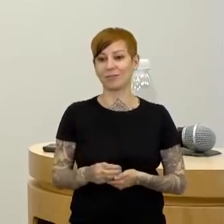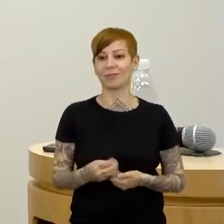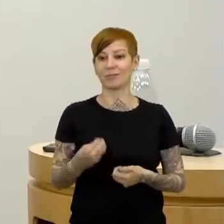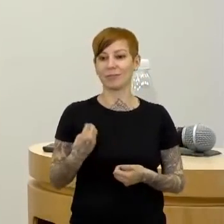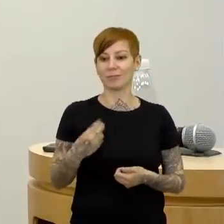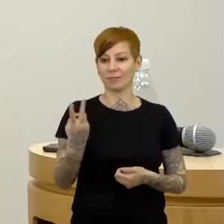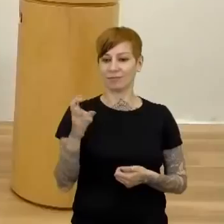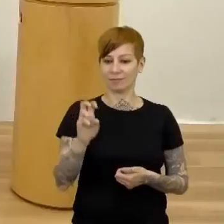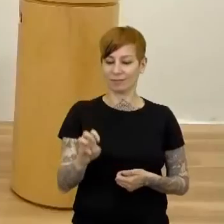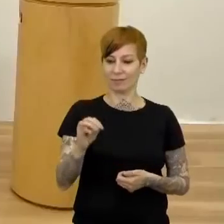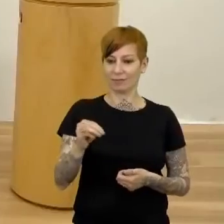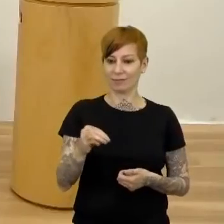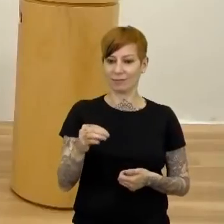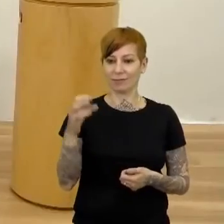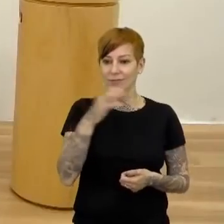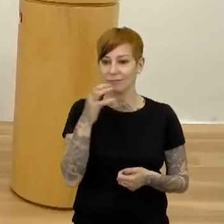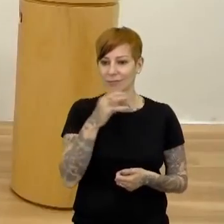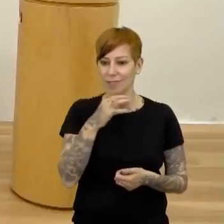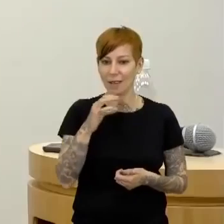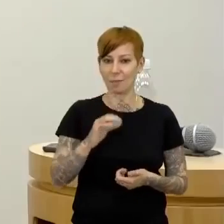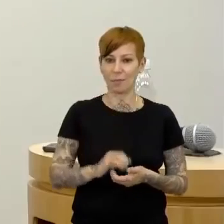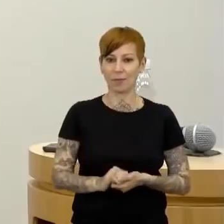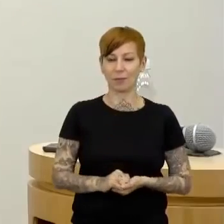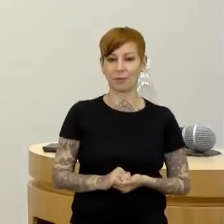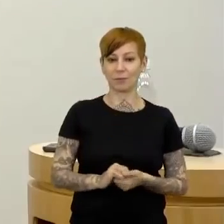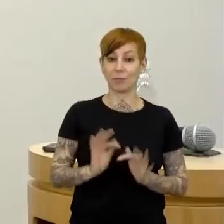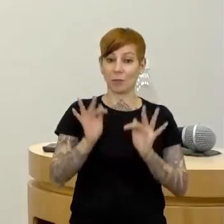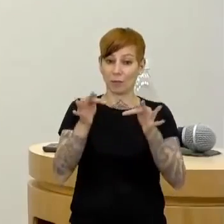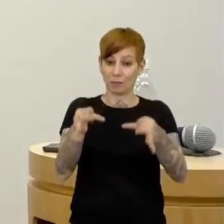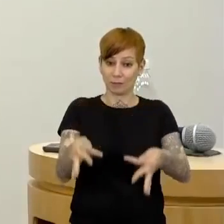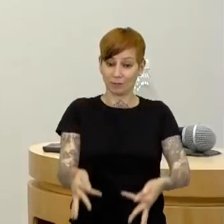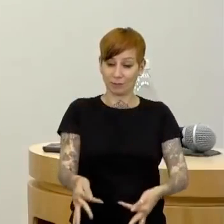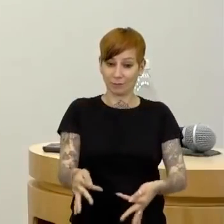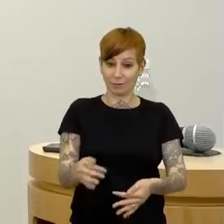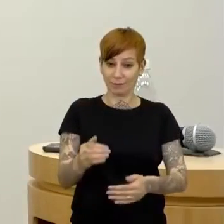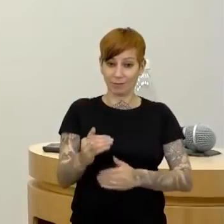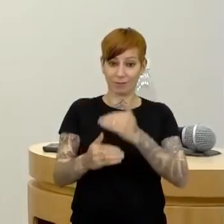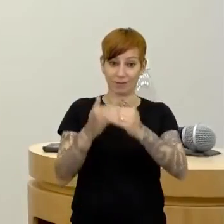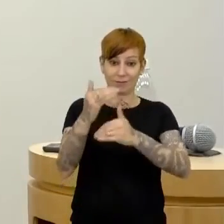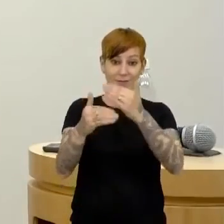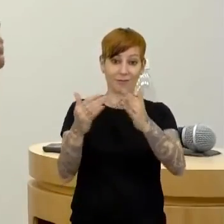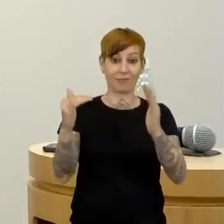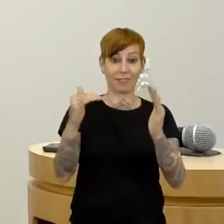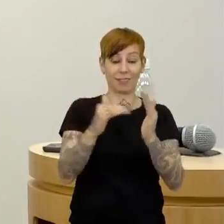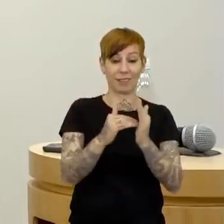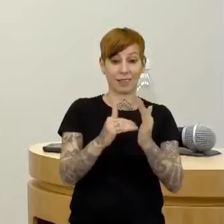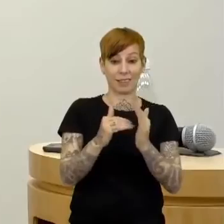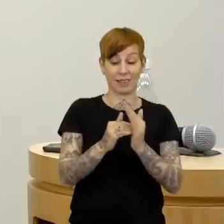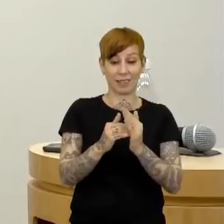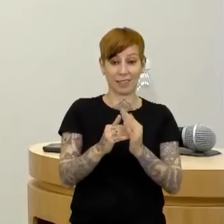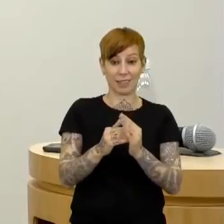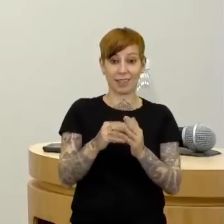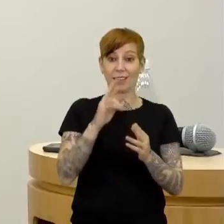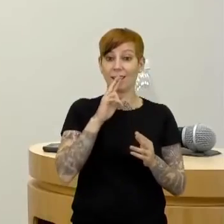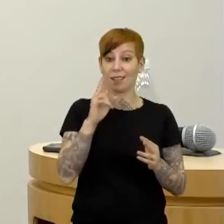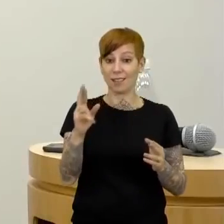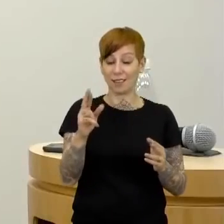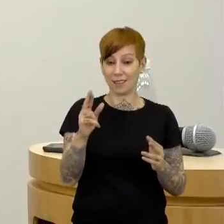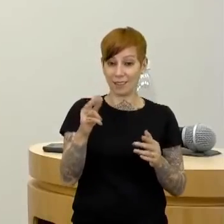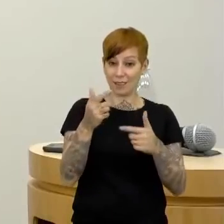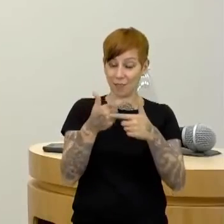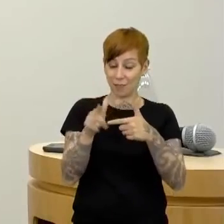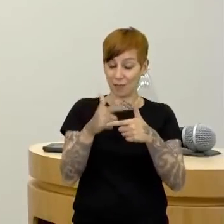porque 25 minutos é pouco tempo e por fim a gente vai fazer o resto aí dá sequência Até chegar na resolução de problemas